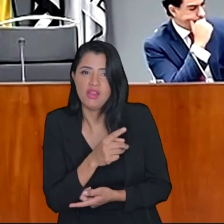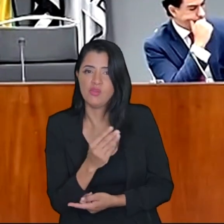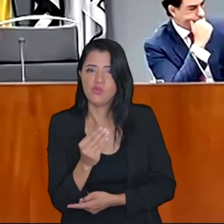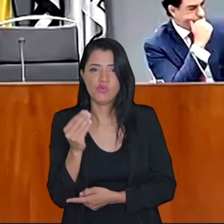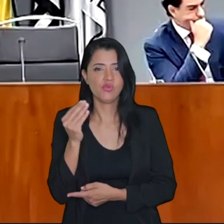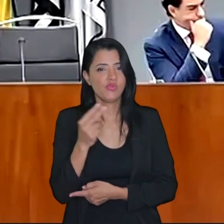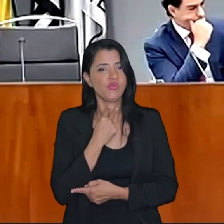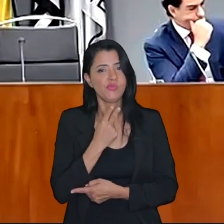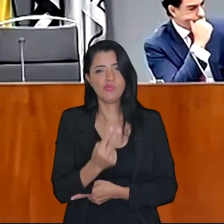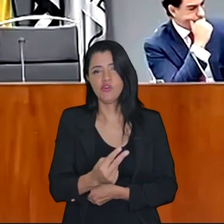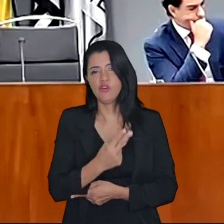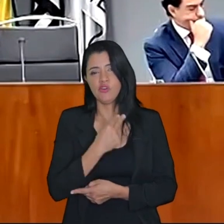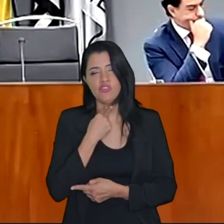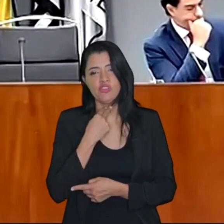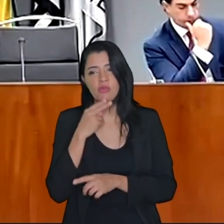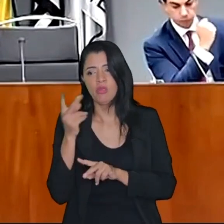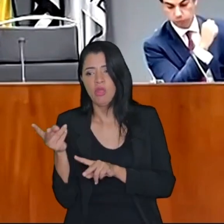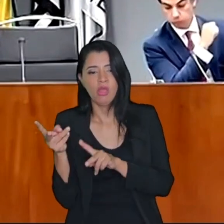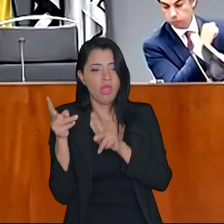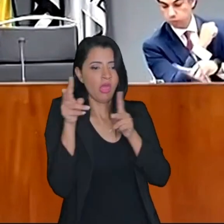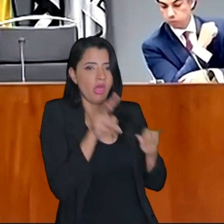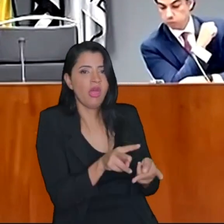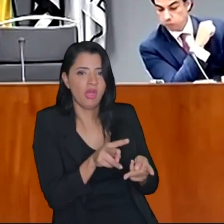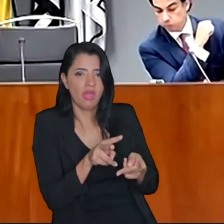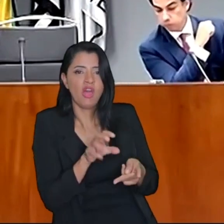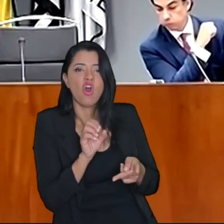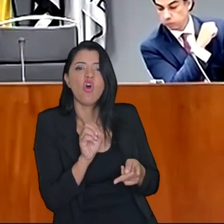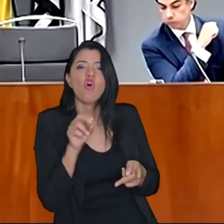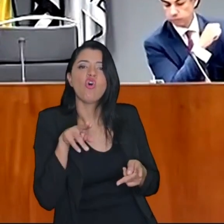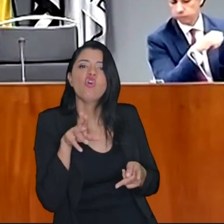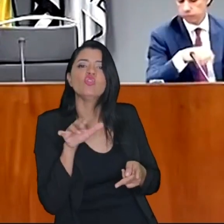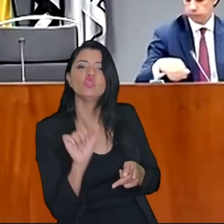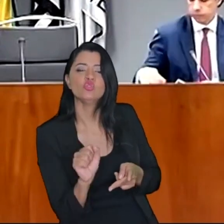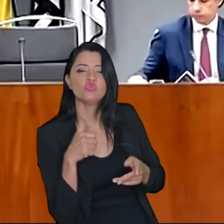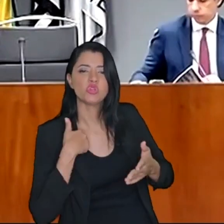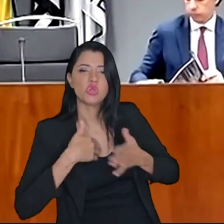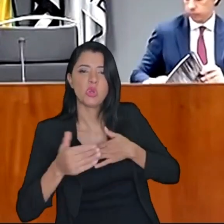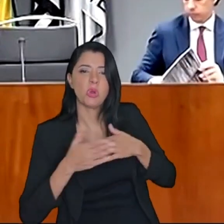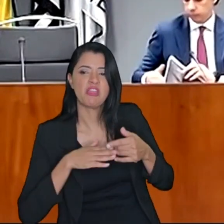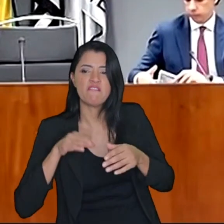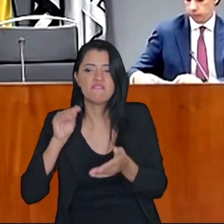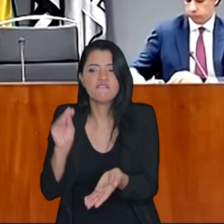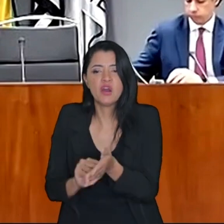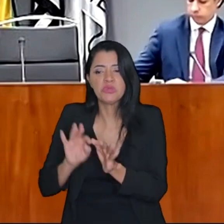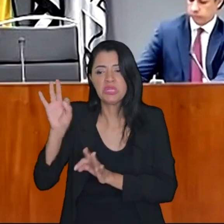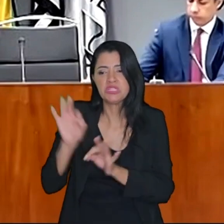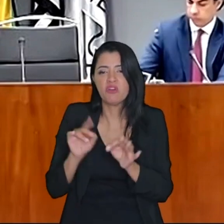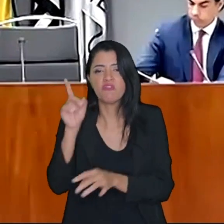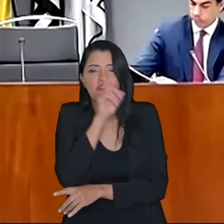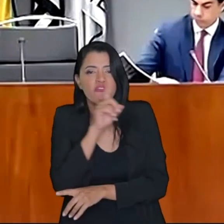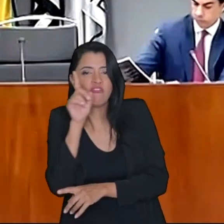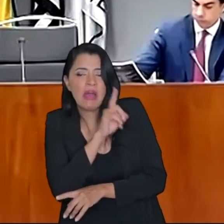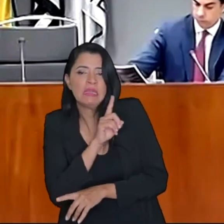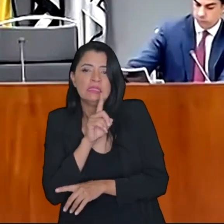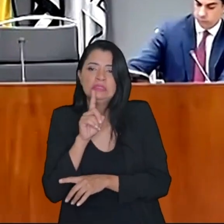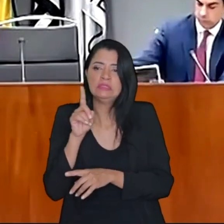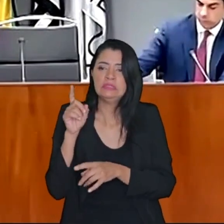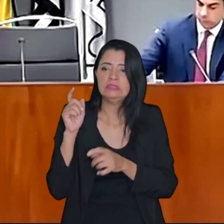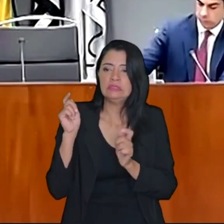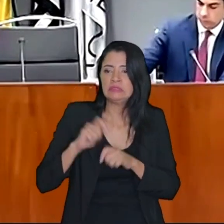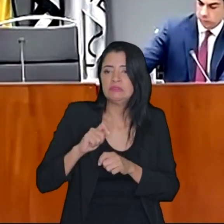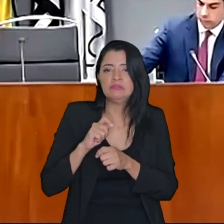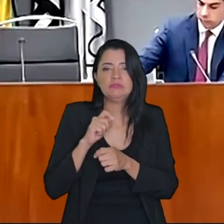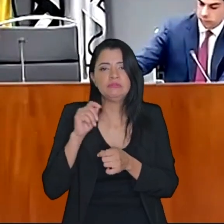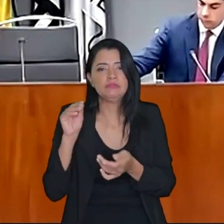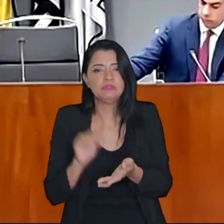pode recair o ônus de qualquer má organização, falha de organização ou incapacidade do Estado